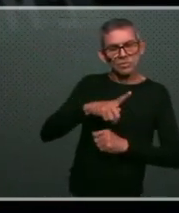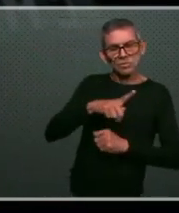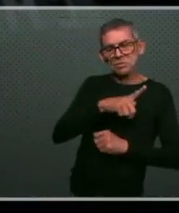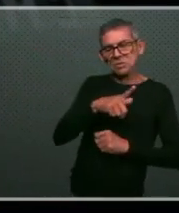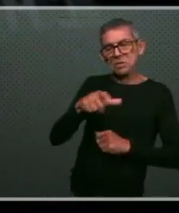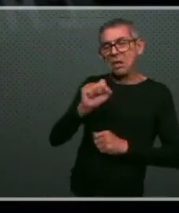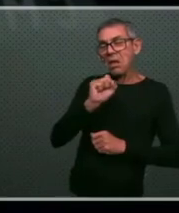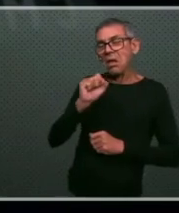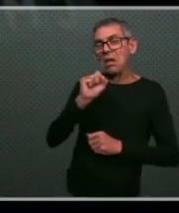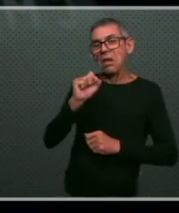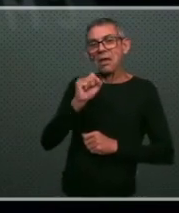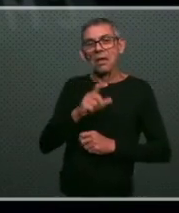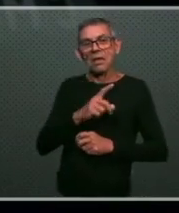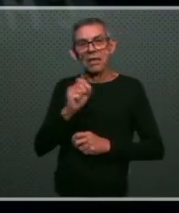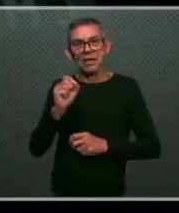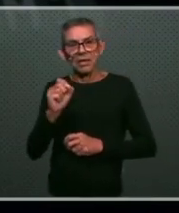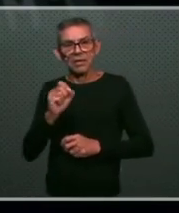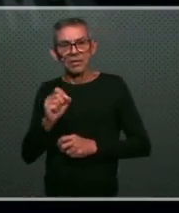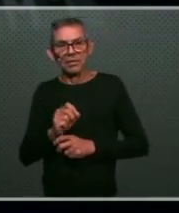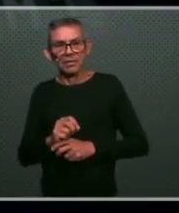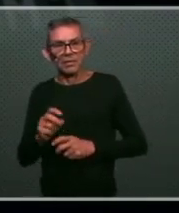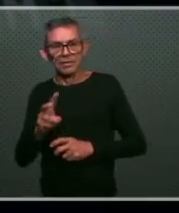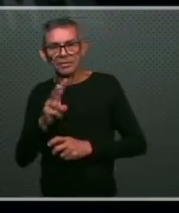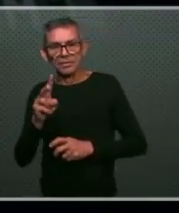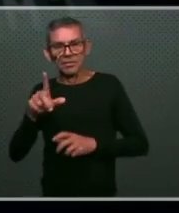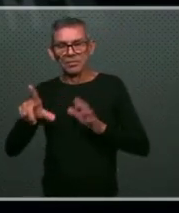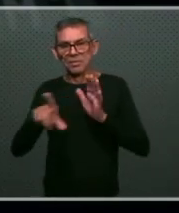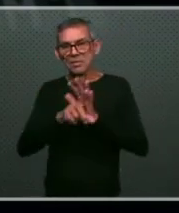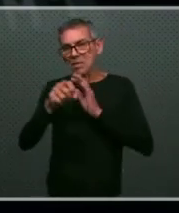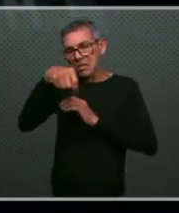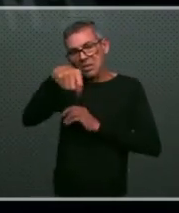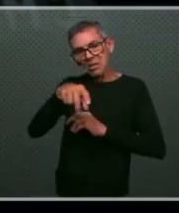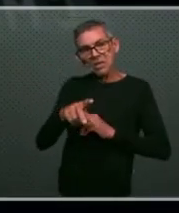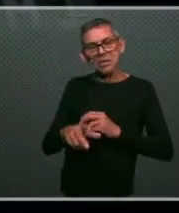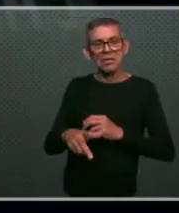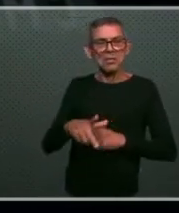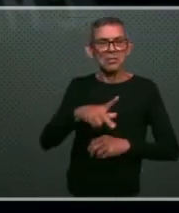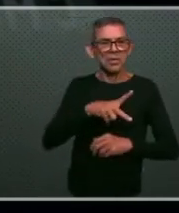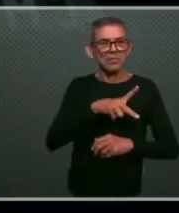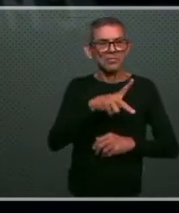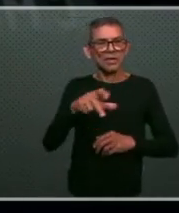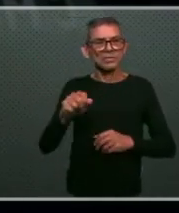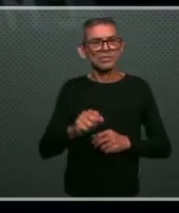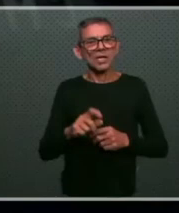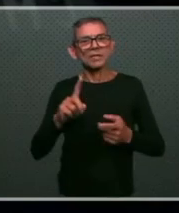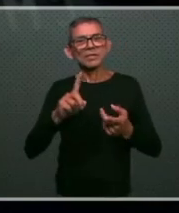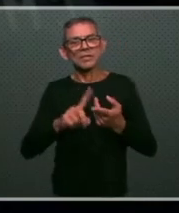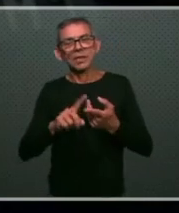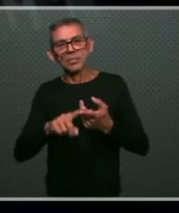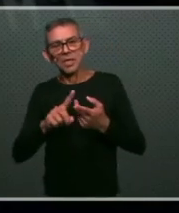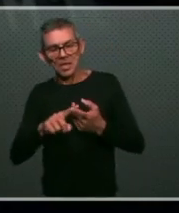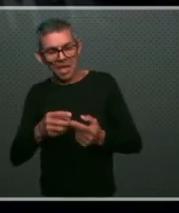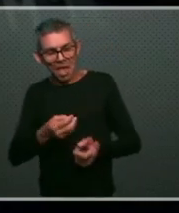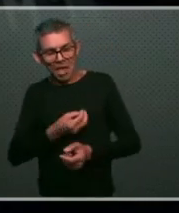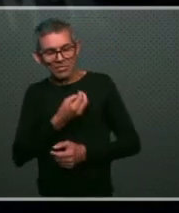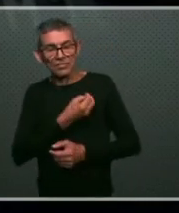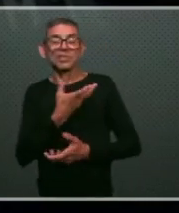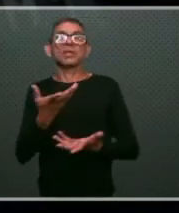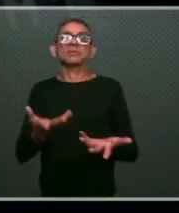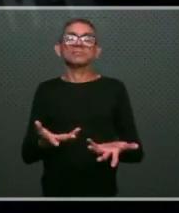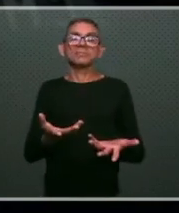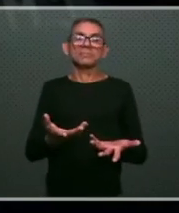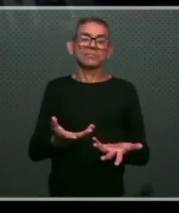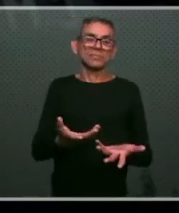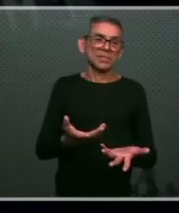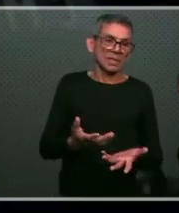infelizmente, está em voga no Brasil de privatizar tudo, vai privatizar a vida. Então,